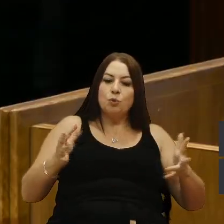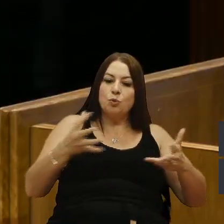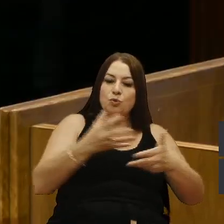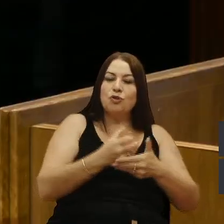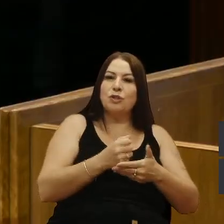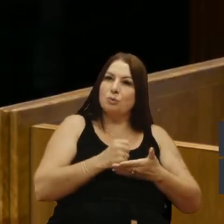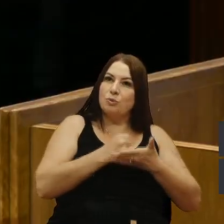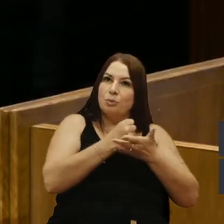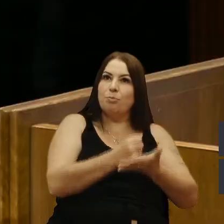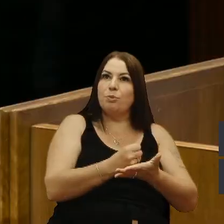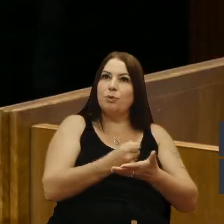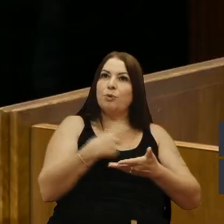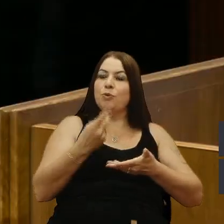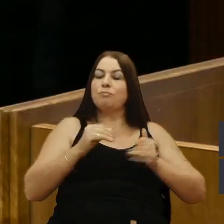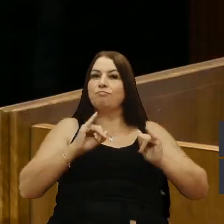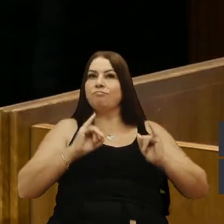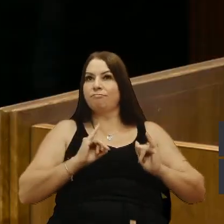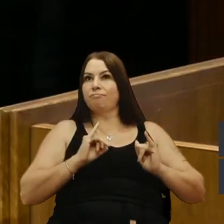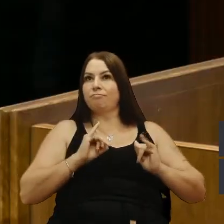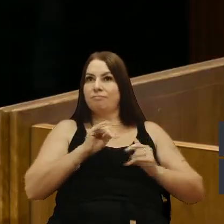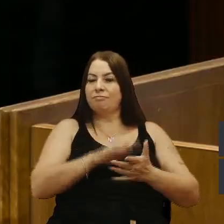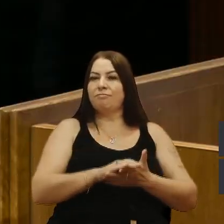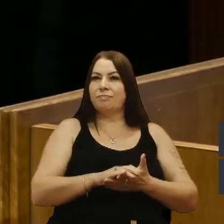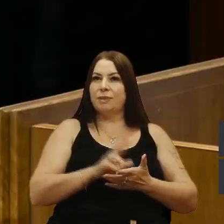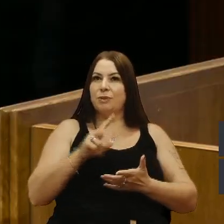é onde nós descansamos